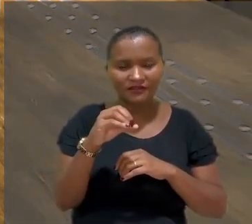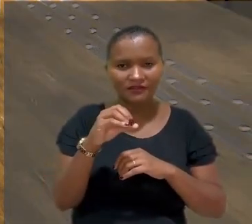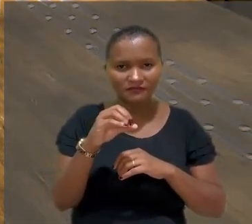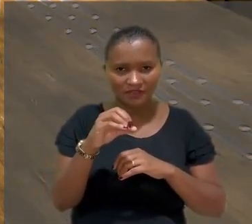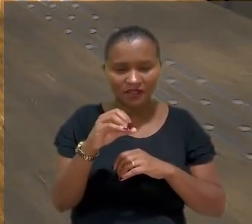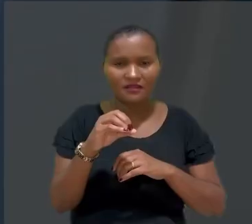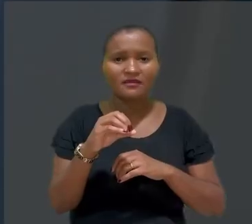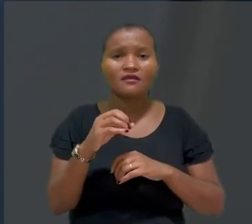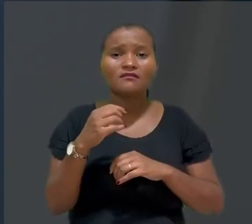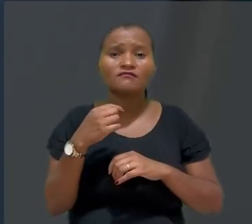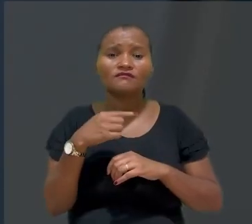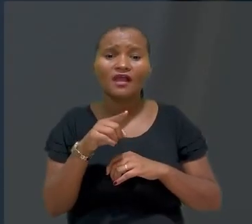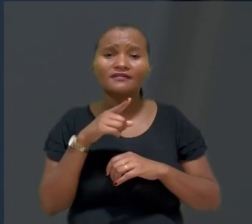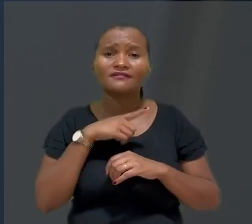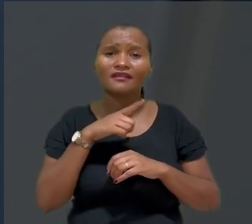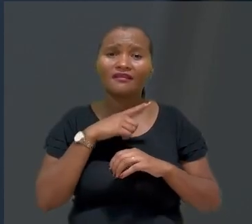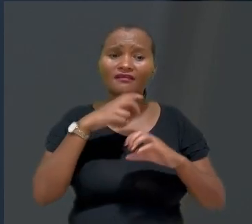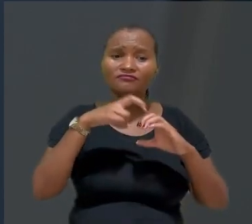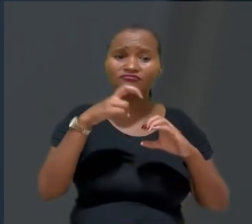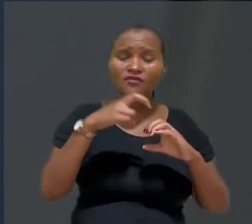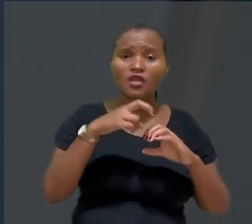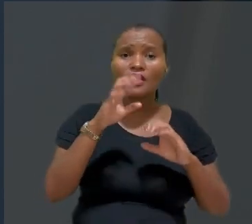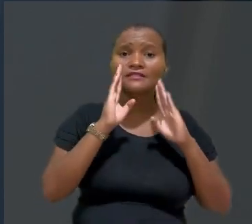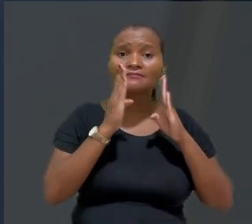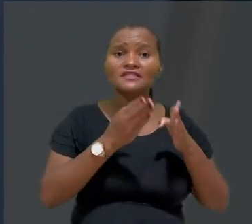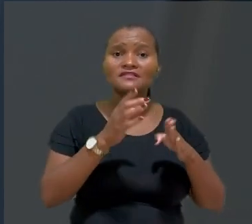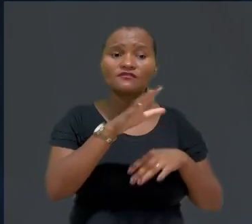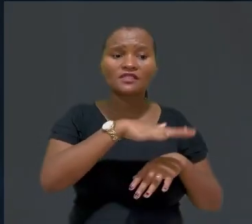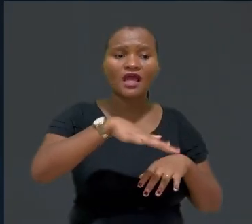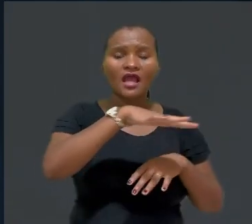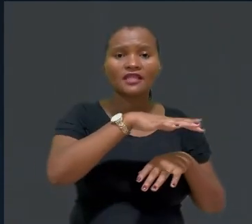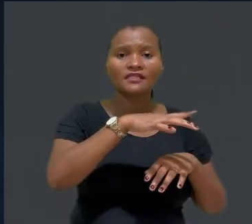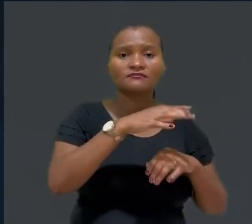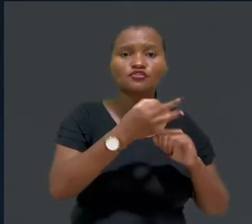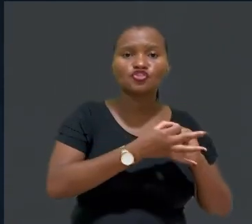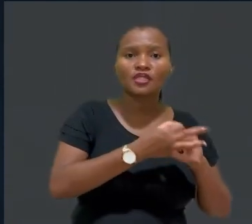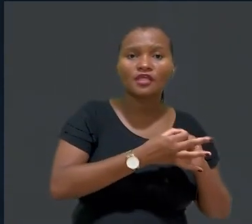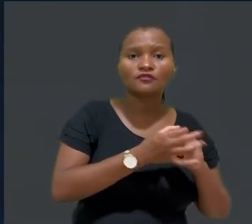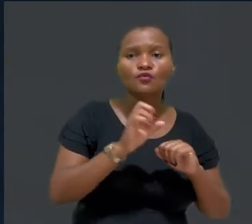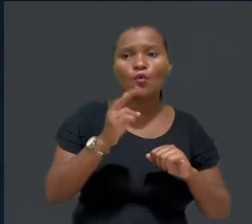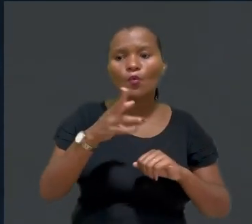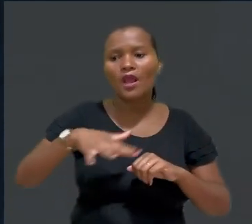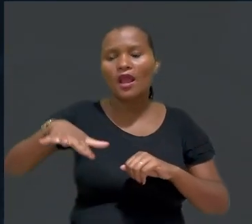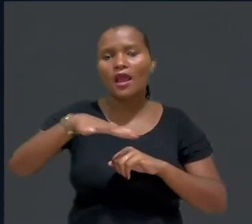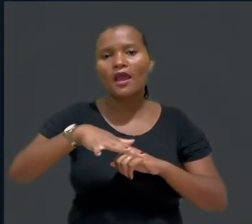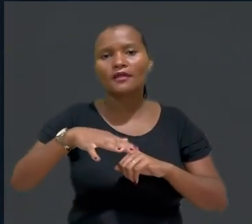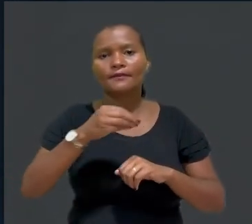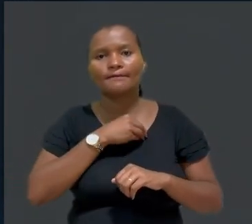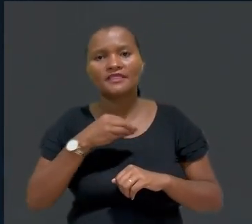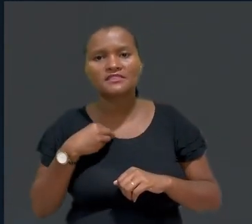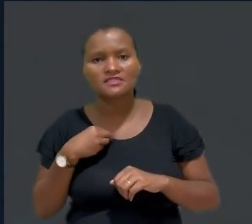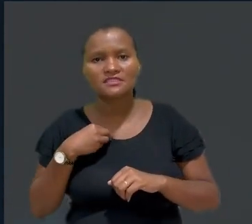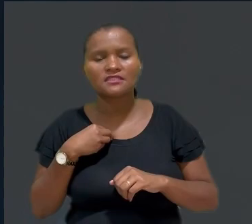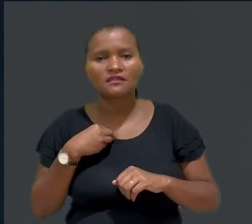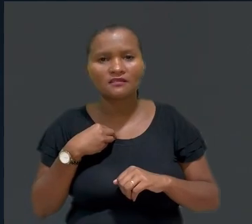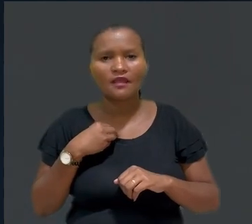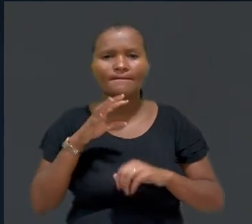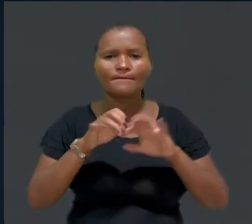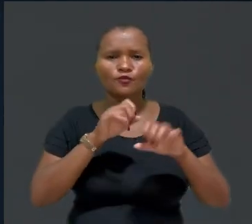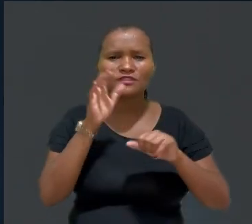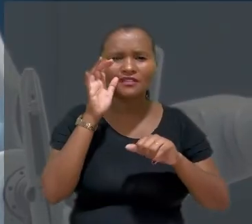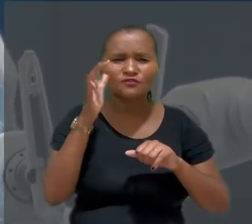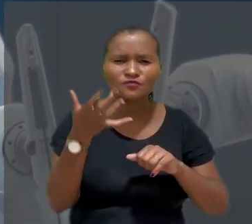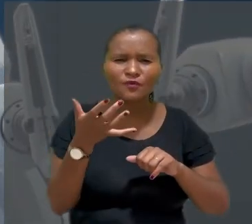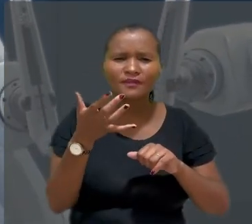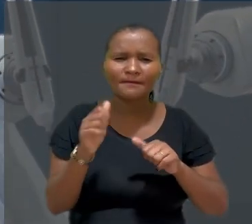ter um sabor de ChatGPT específico só para a área do direito ou na área da medicina. Você busca ali soluções, faz processamento de